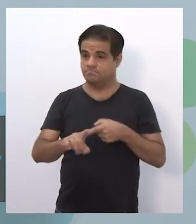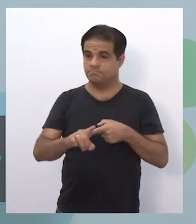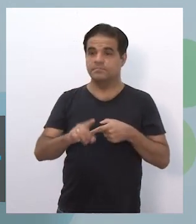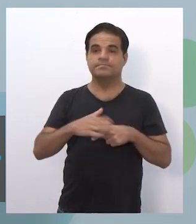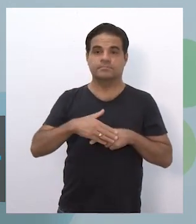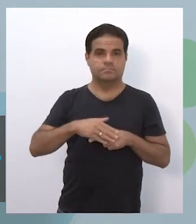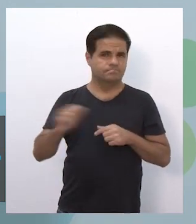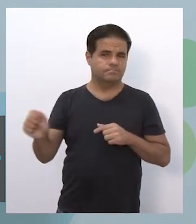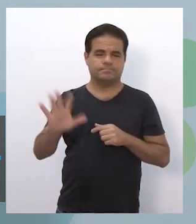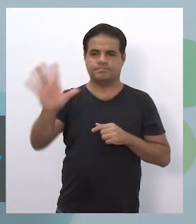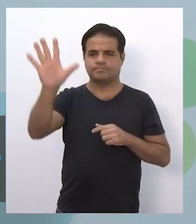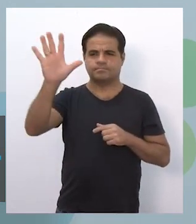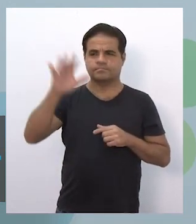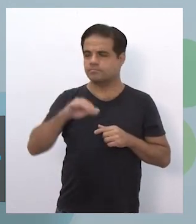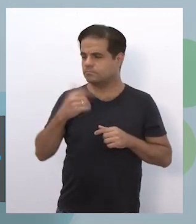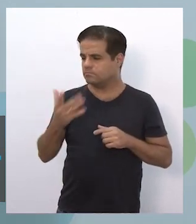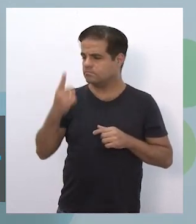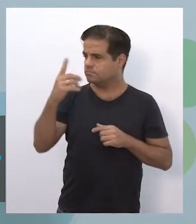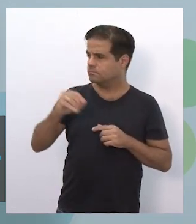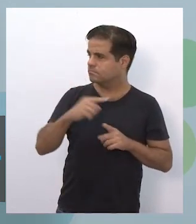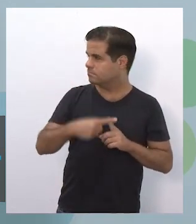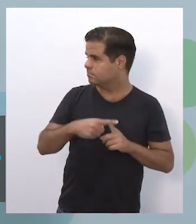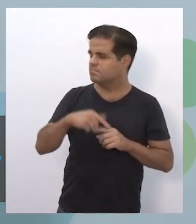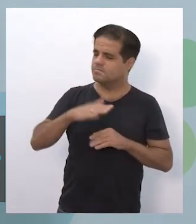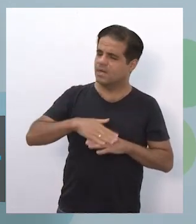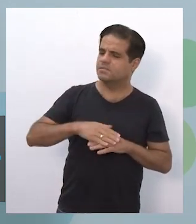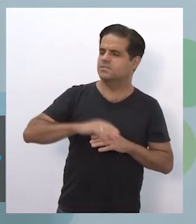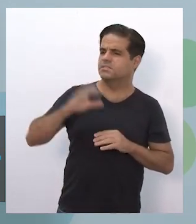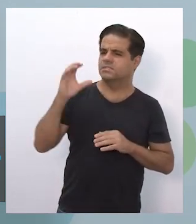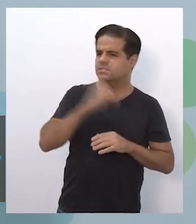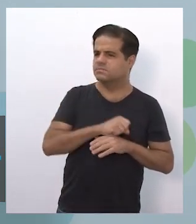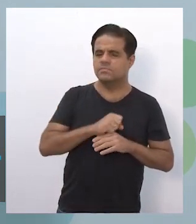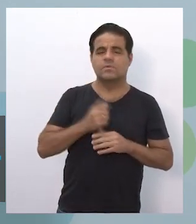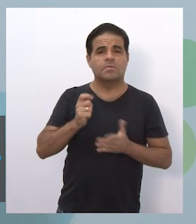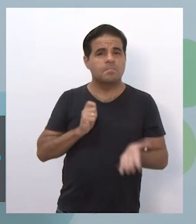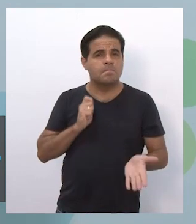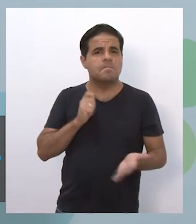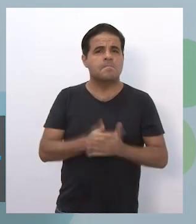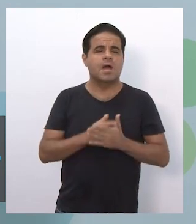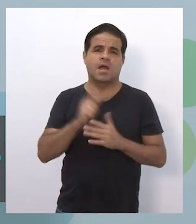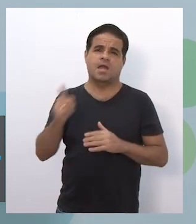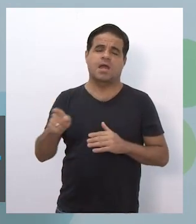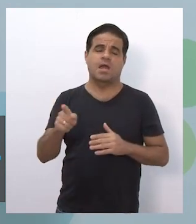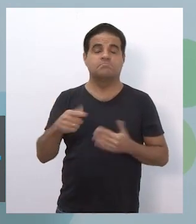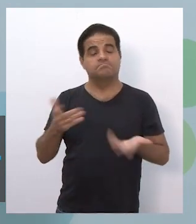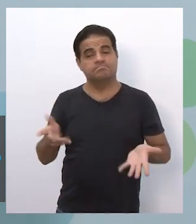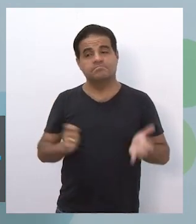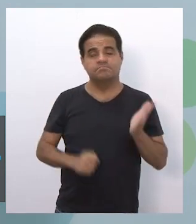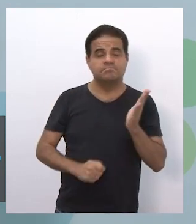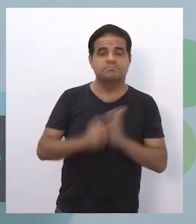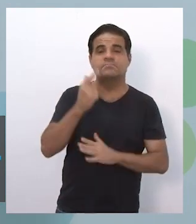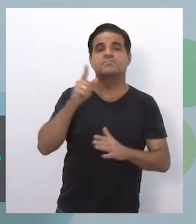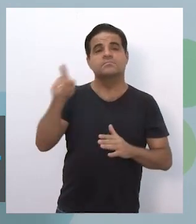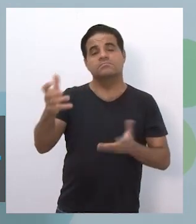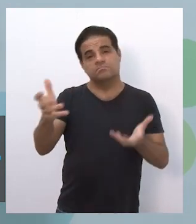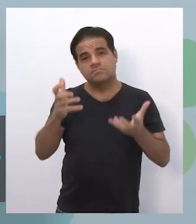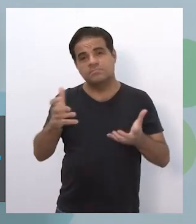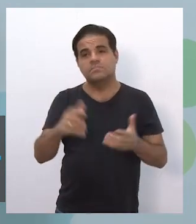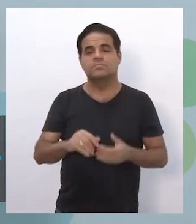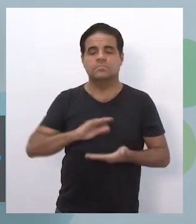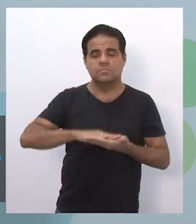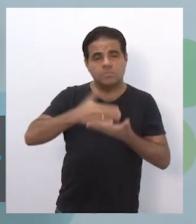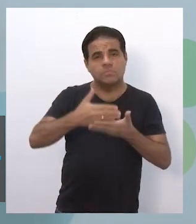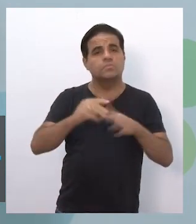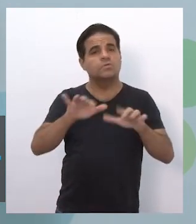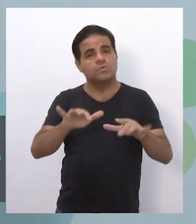mais caro, mas ele é 10 vezes mais rápido que um HD. Então, às vezes, eu quero pagar por isso. Então, você vai comprar na loja o quê? Eu quero um